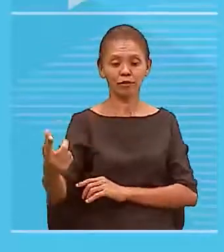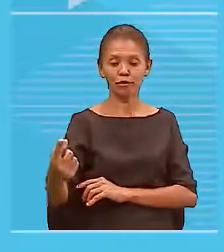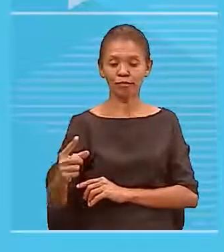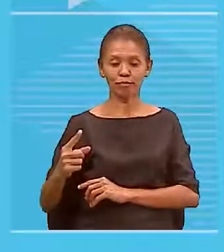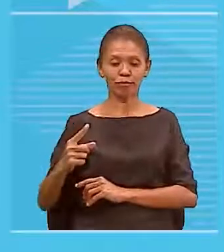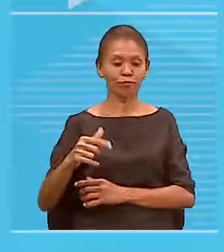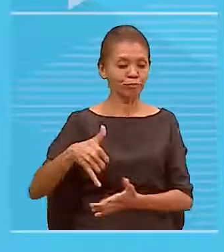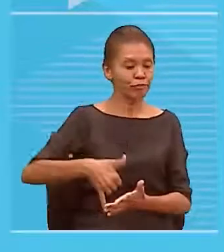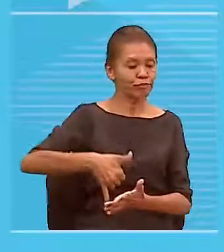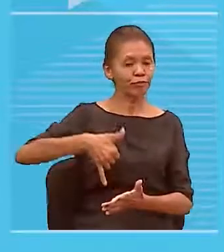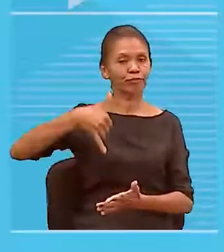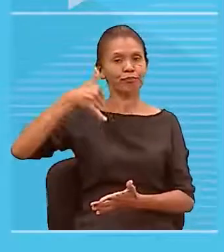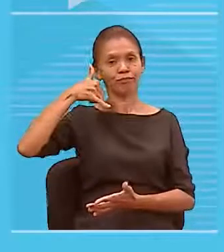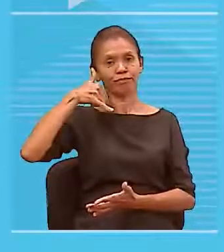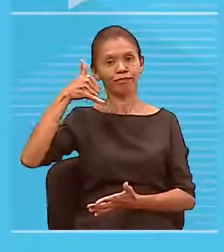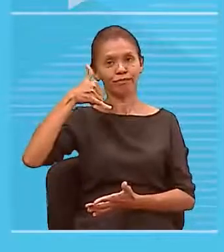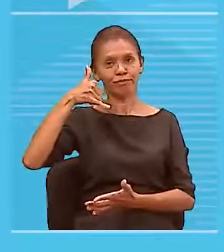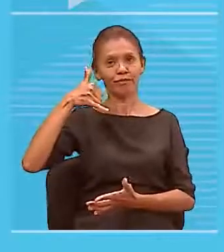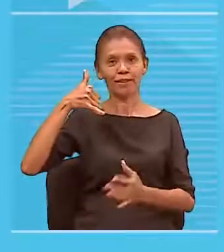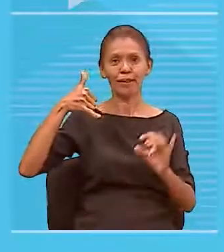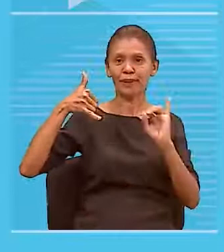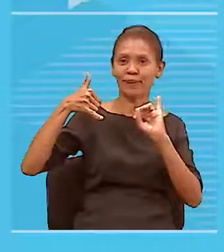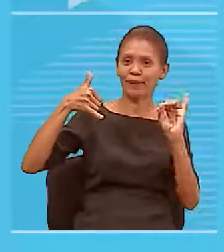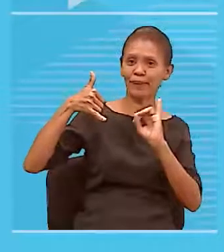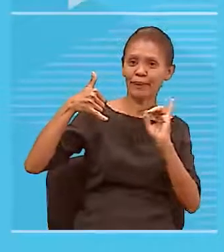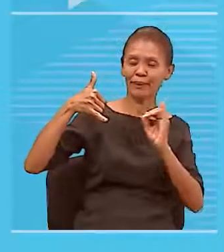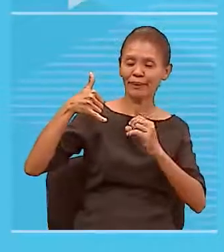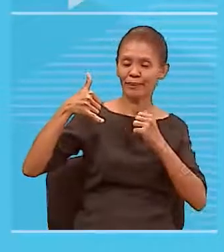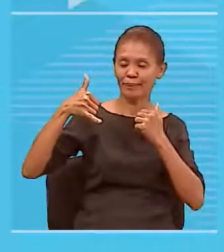atendeu alô